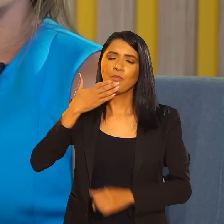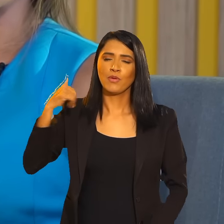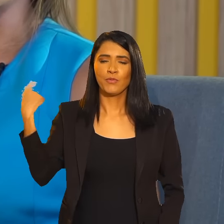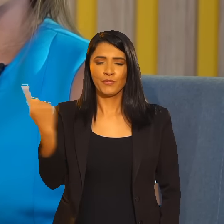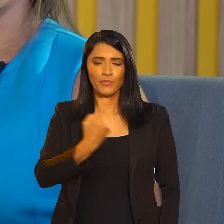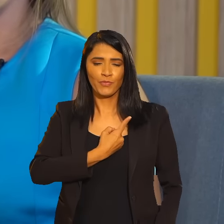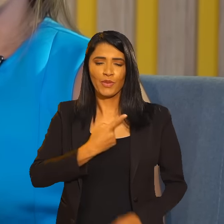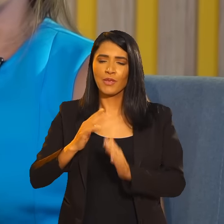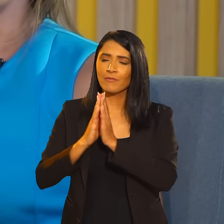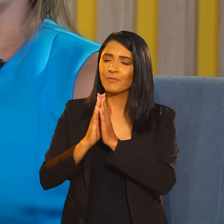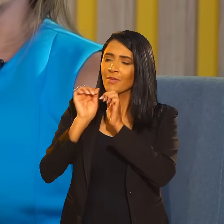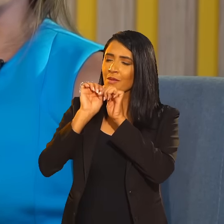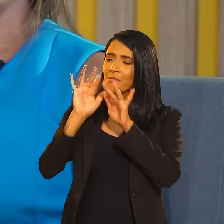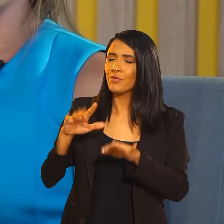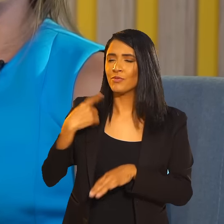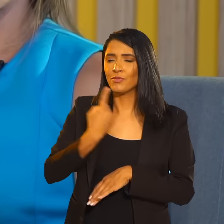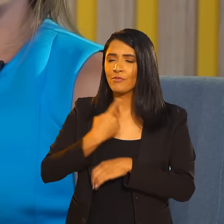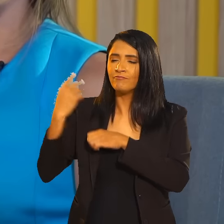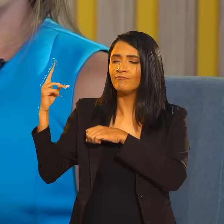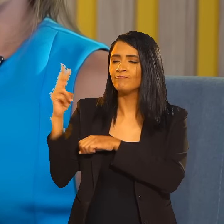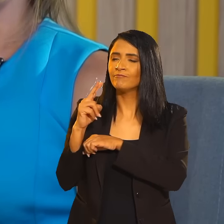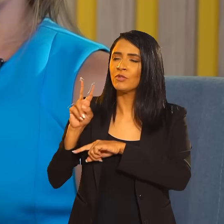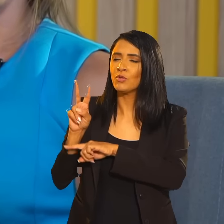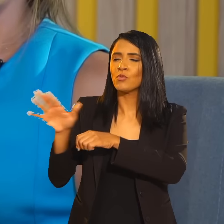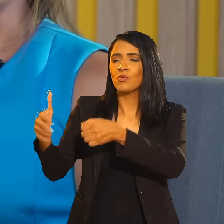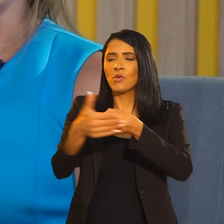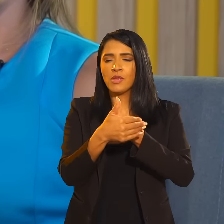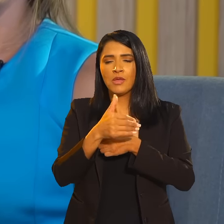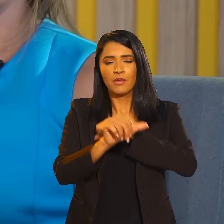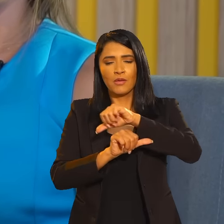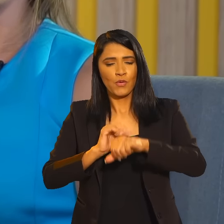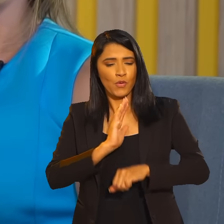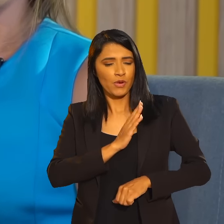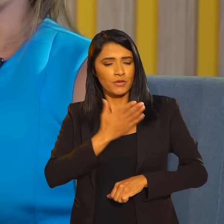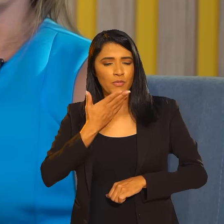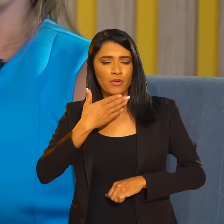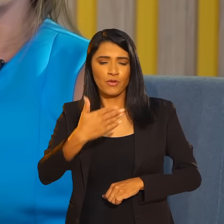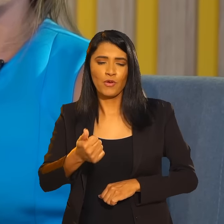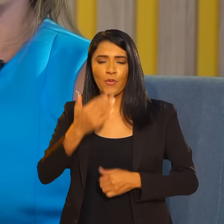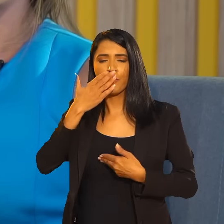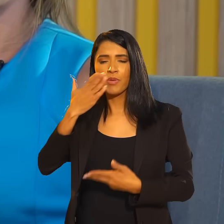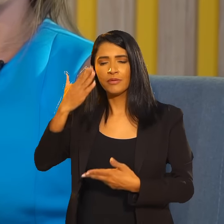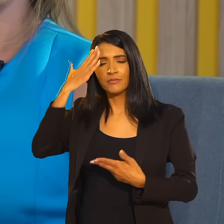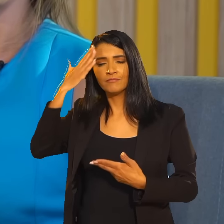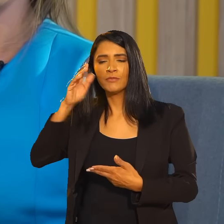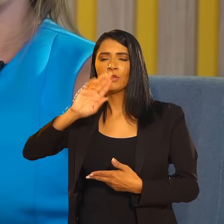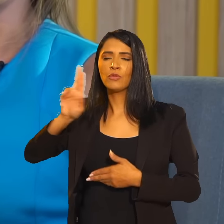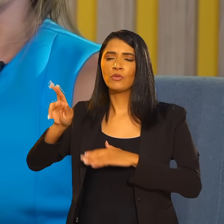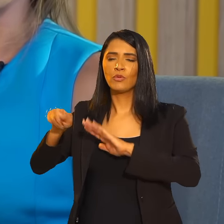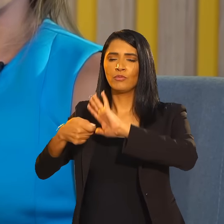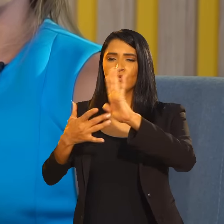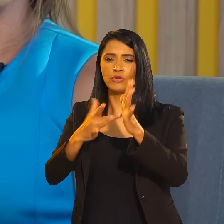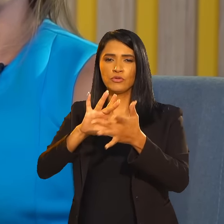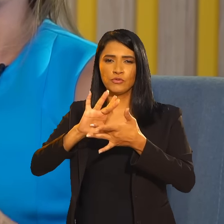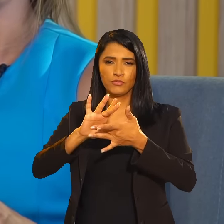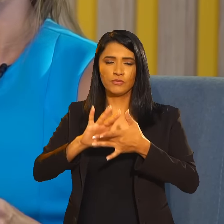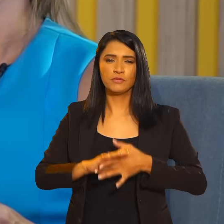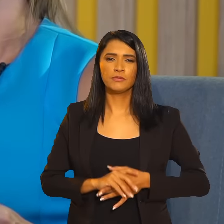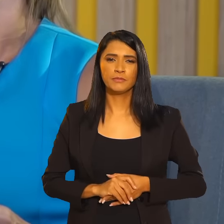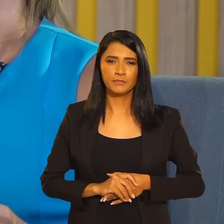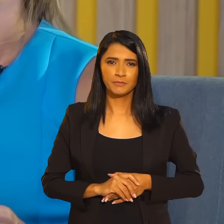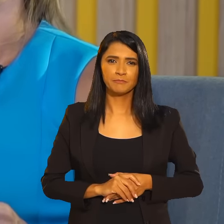melhor para nós. Por favor, nos abençoe e nos guarde, transforma os nossos corações. Isso é que eu te peço e te agradeço em nome de Jesus. Amém.